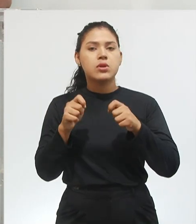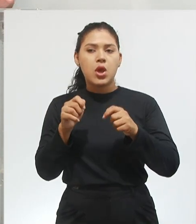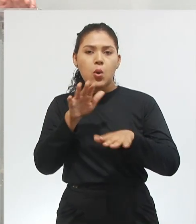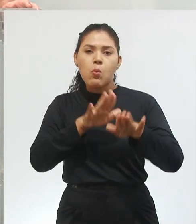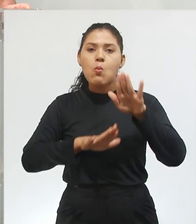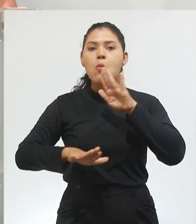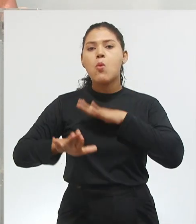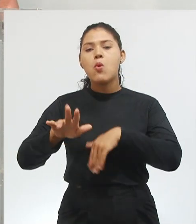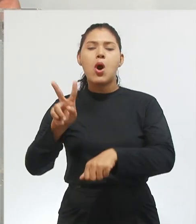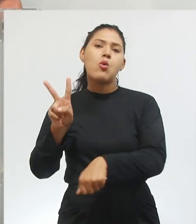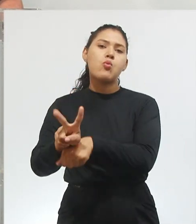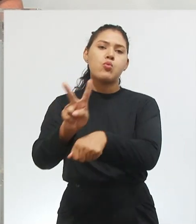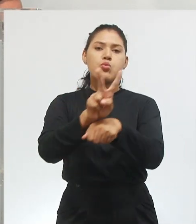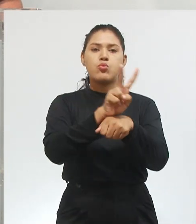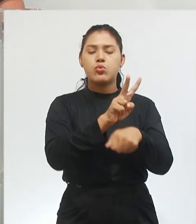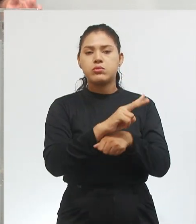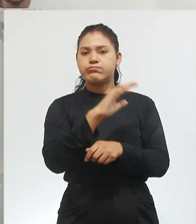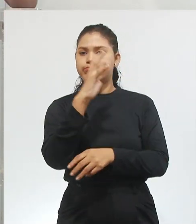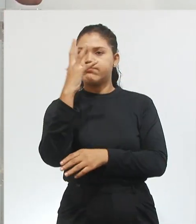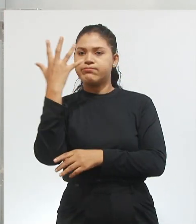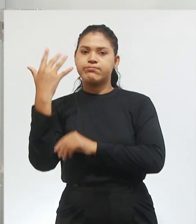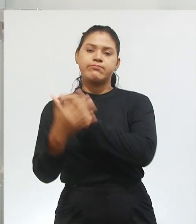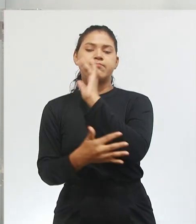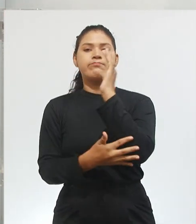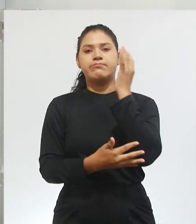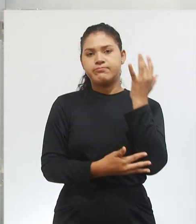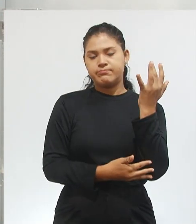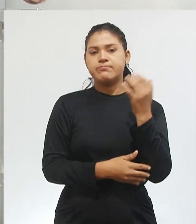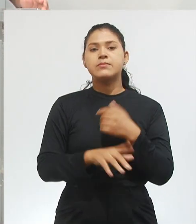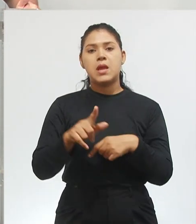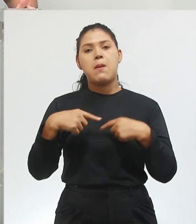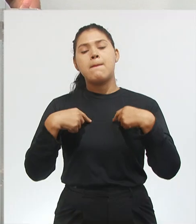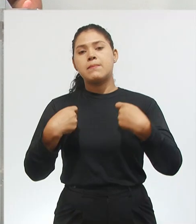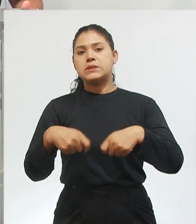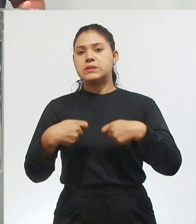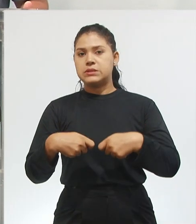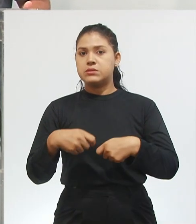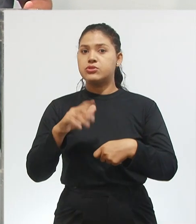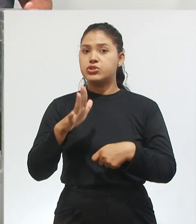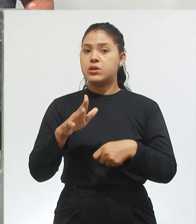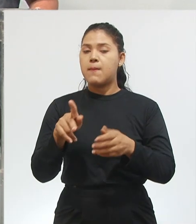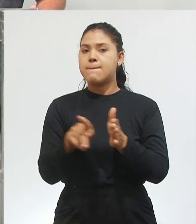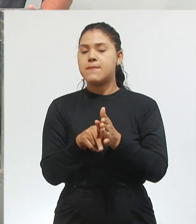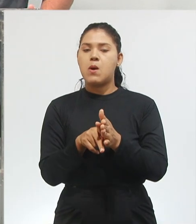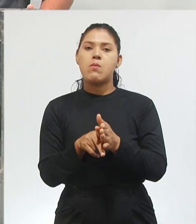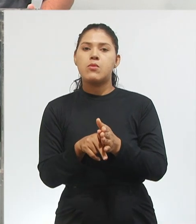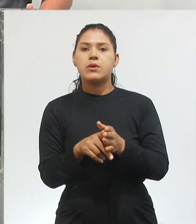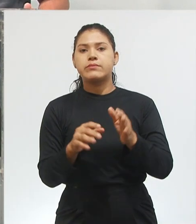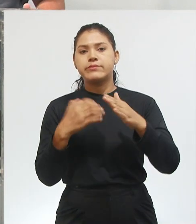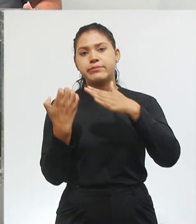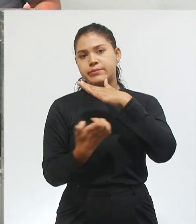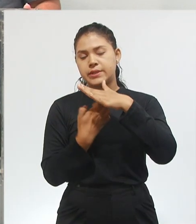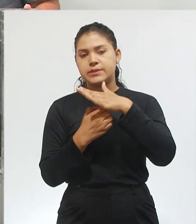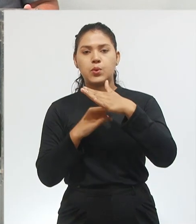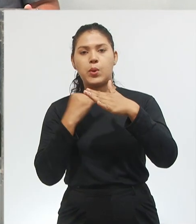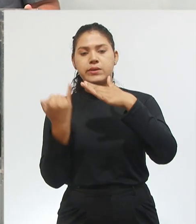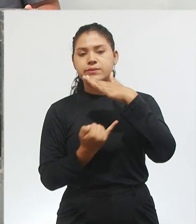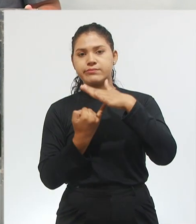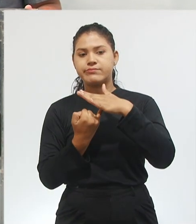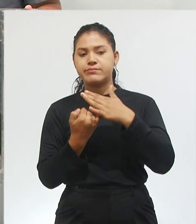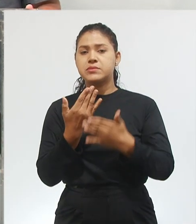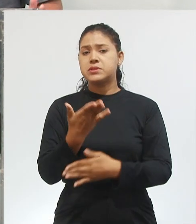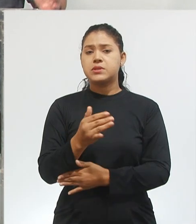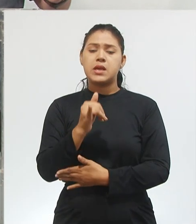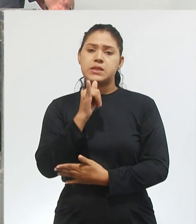cuidado essa preocupação com o meio ambiente então isso já se tornou uma necessidade para uma organização e é claro que eu trouxe uma um um